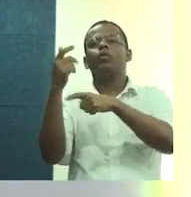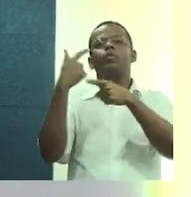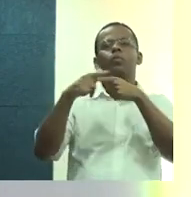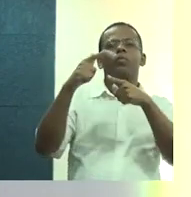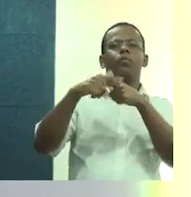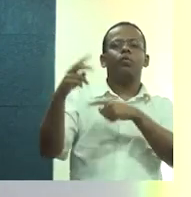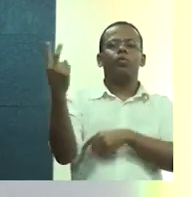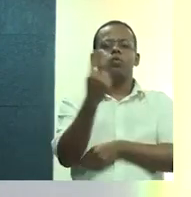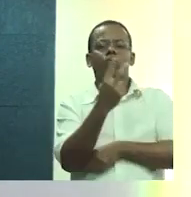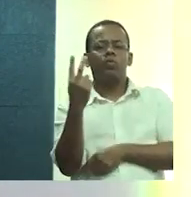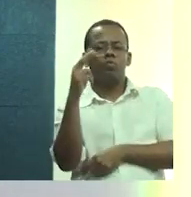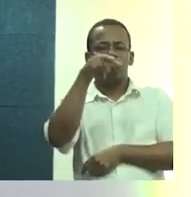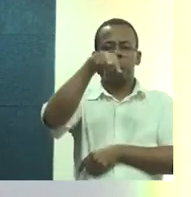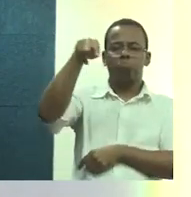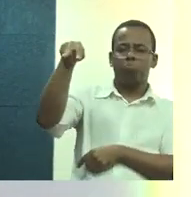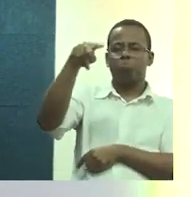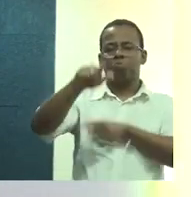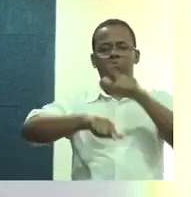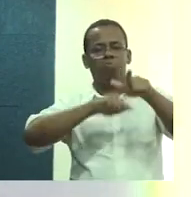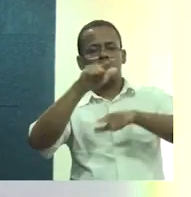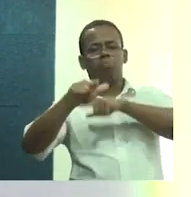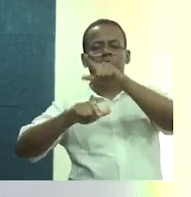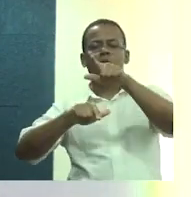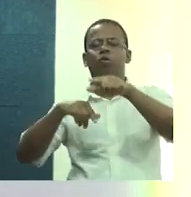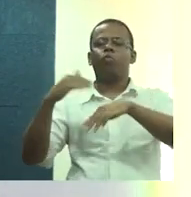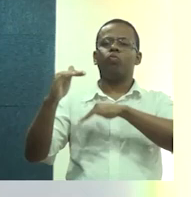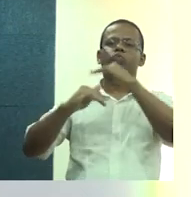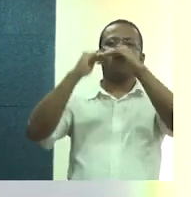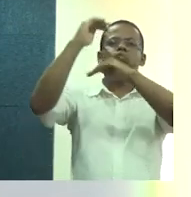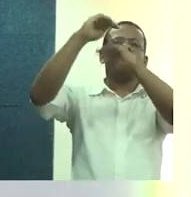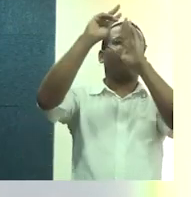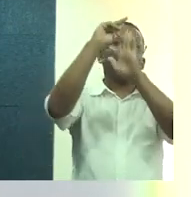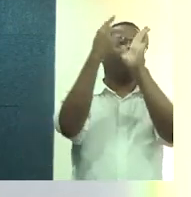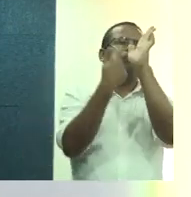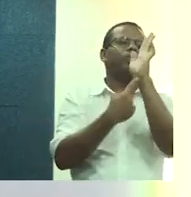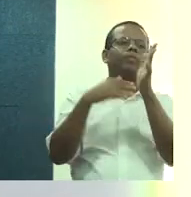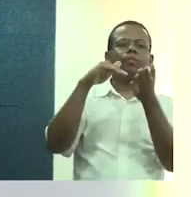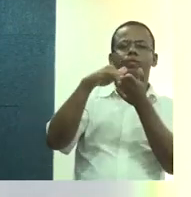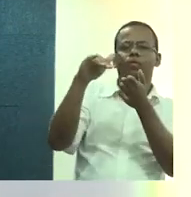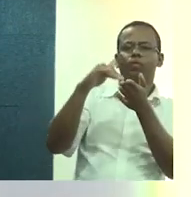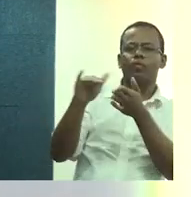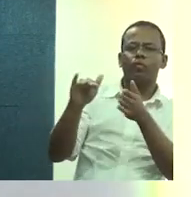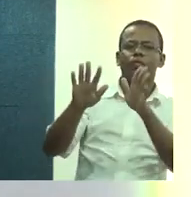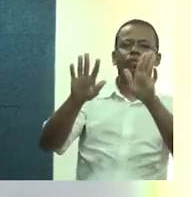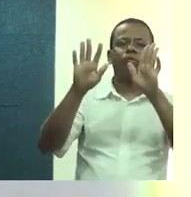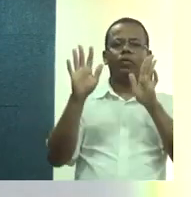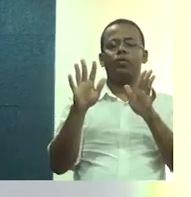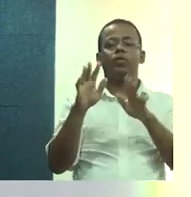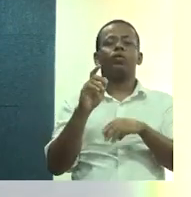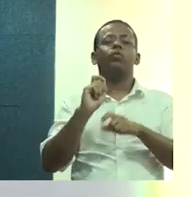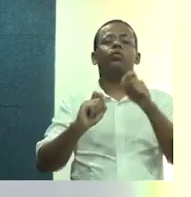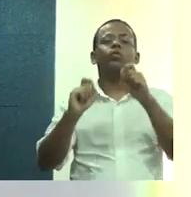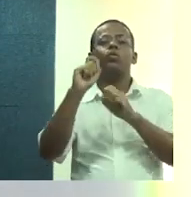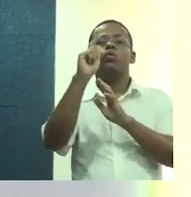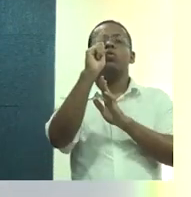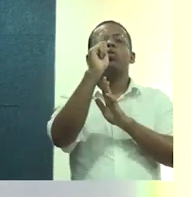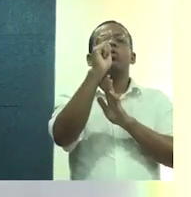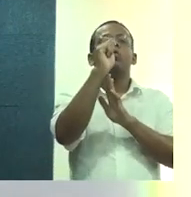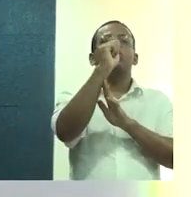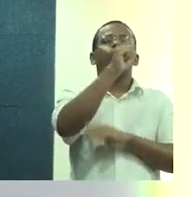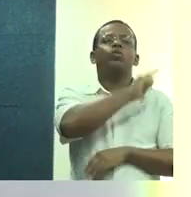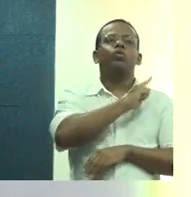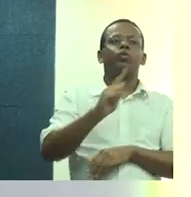riscos a gente atua nessas duas grandes frentes para construir esse programa que é um programa da secretaria como um todo mas mais do que isso do governo